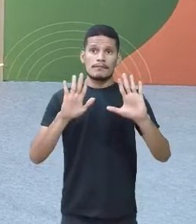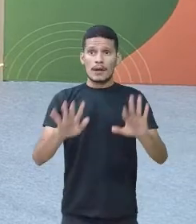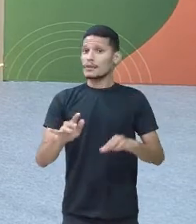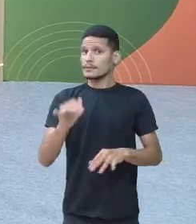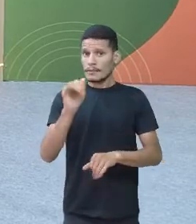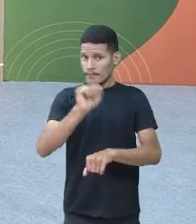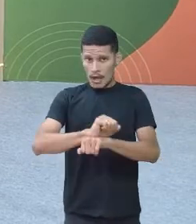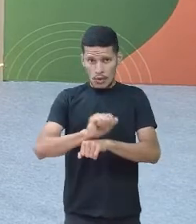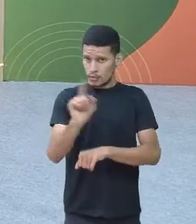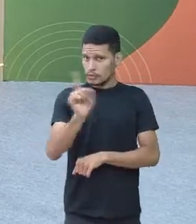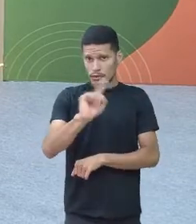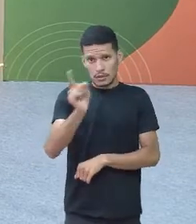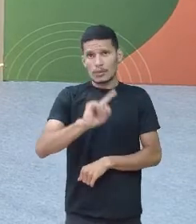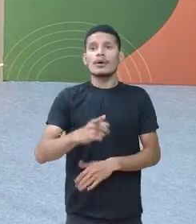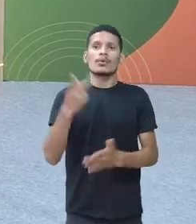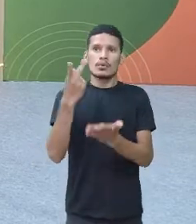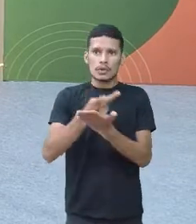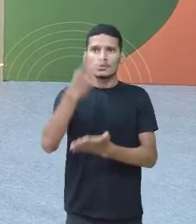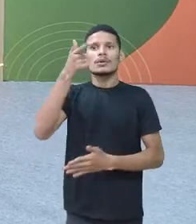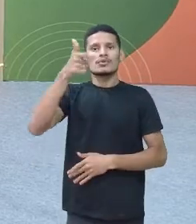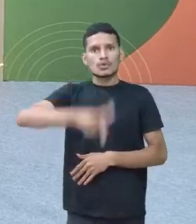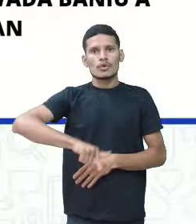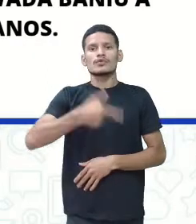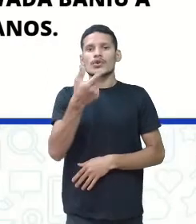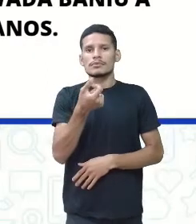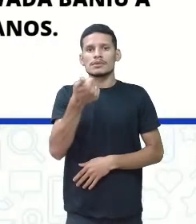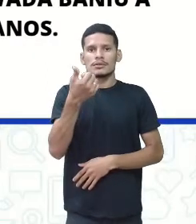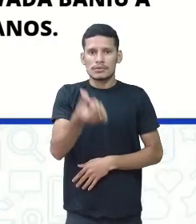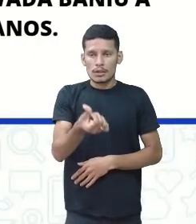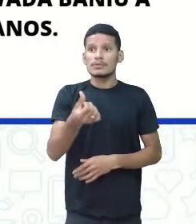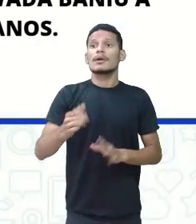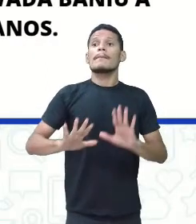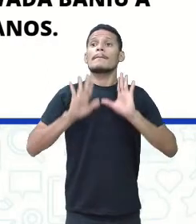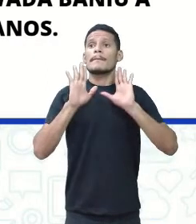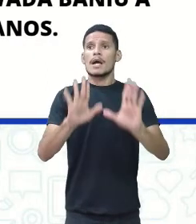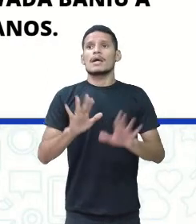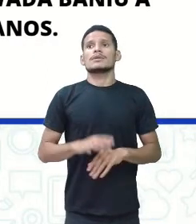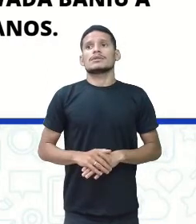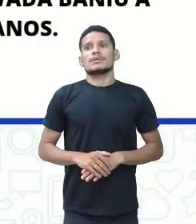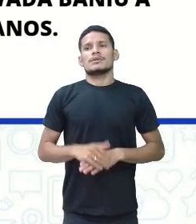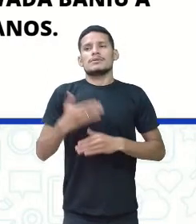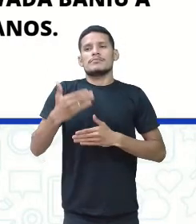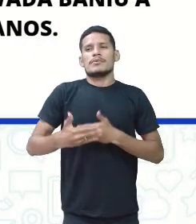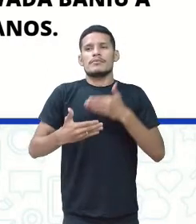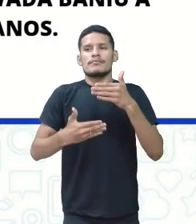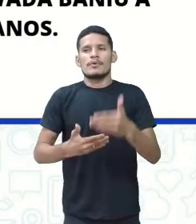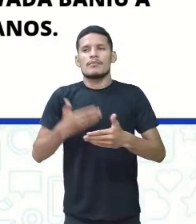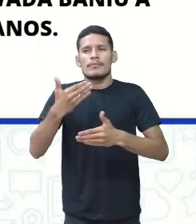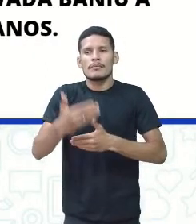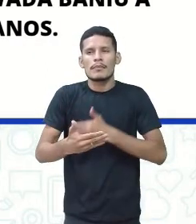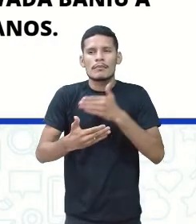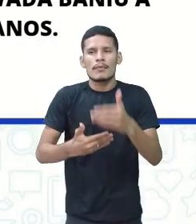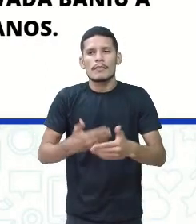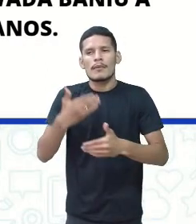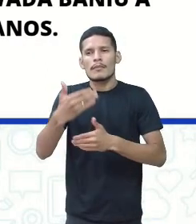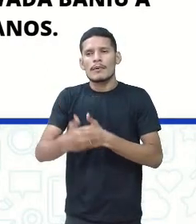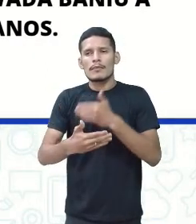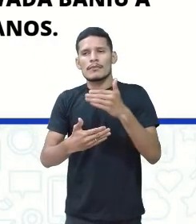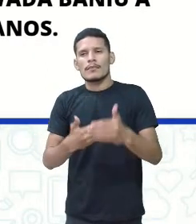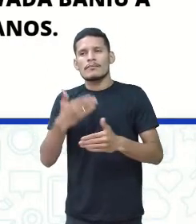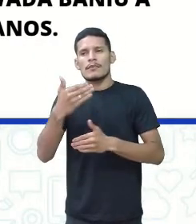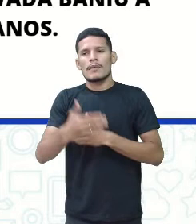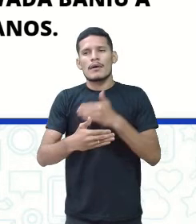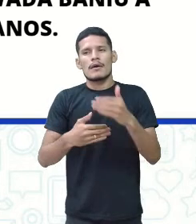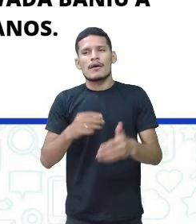não parou por aí ainda, né? Aconteceu isso em 2016 e a WADA, que não é WADA o nome, mas a